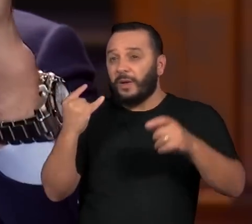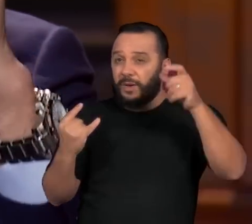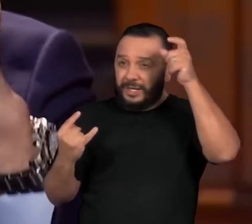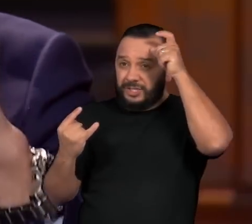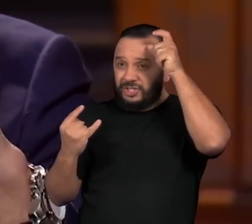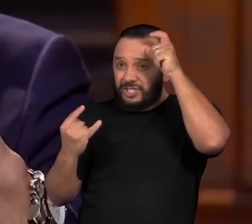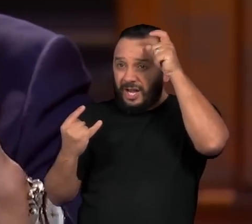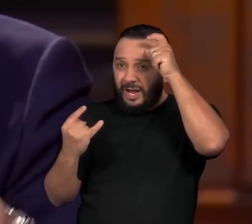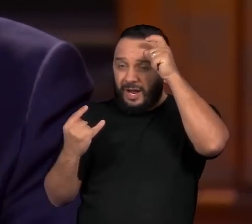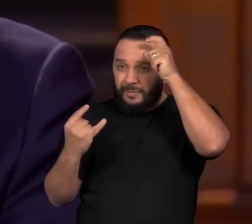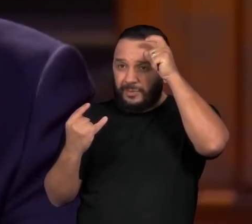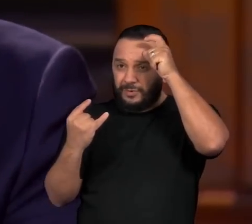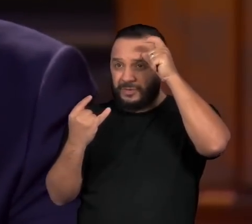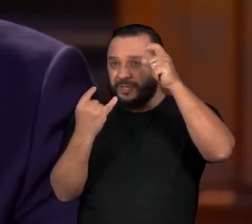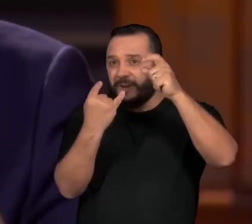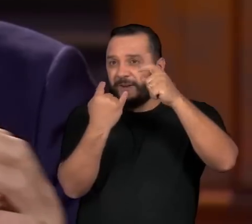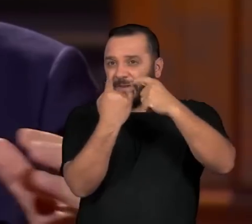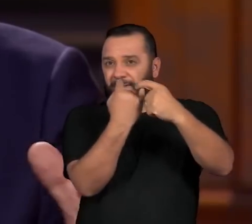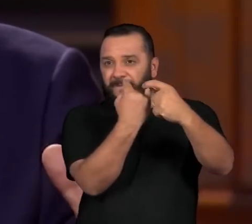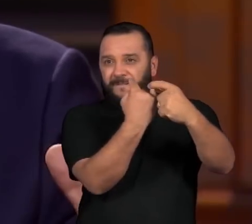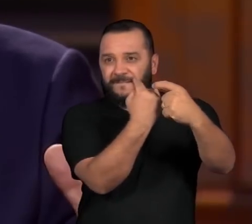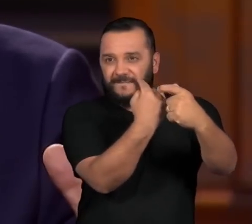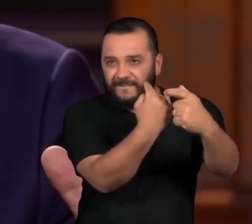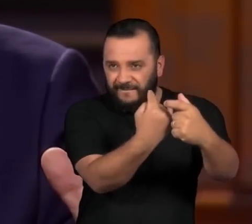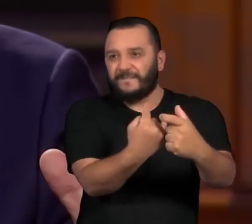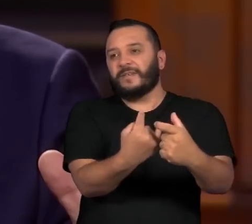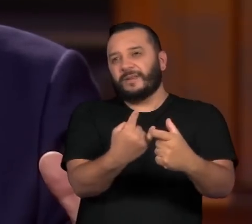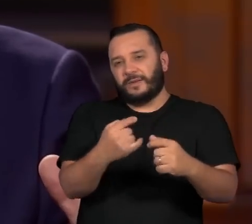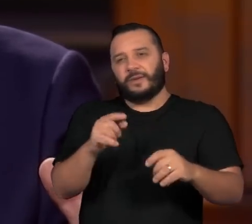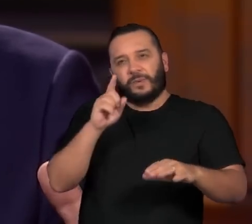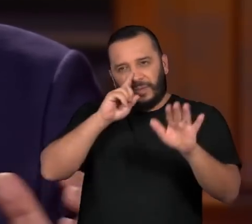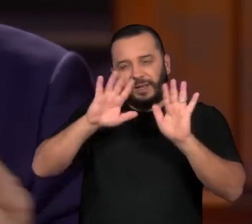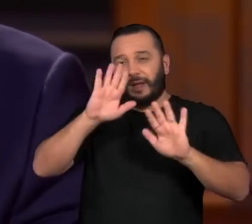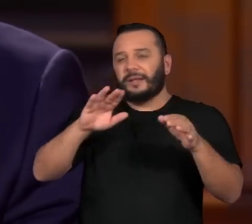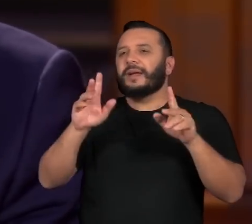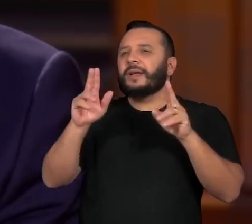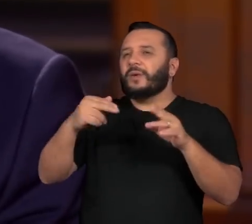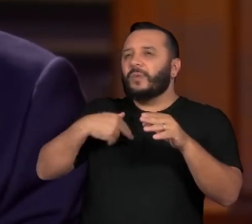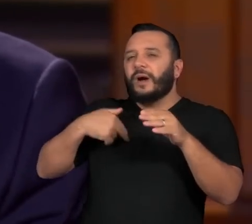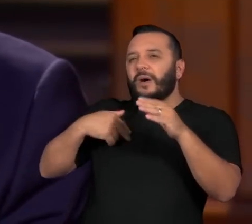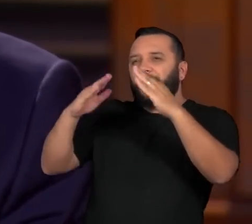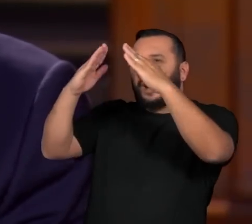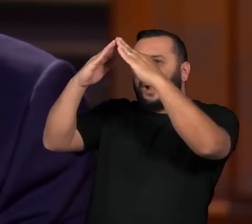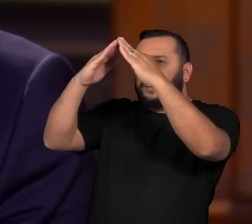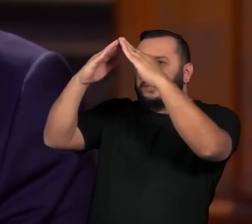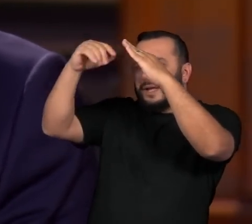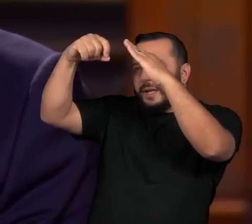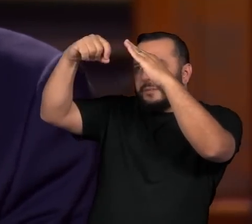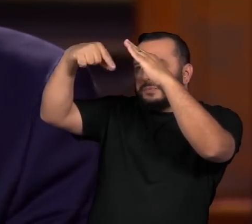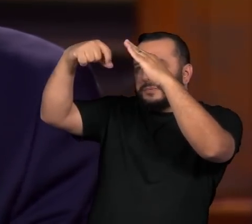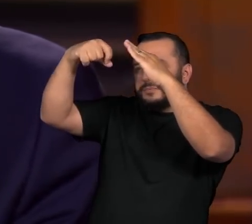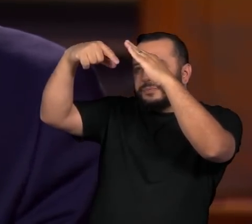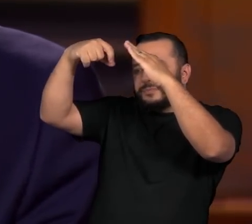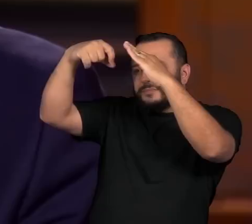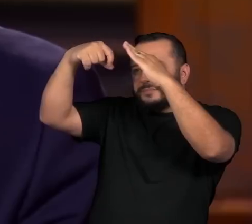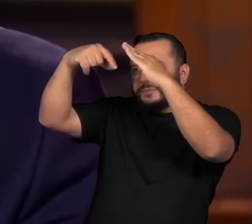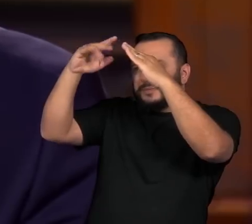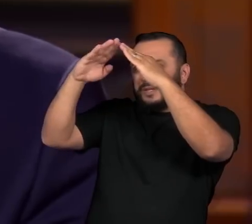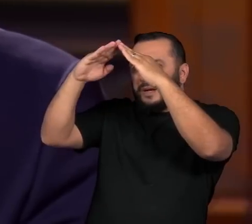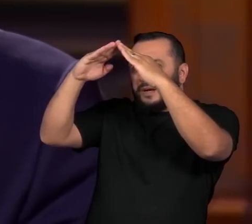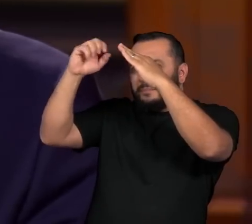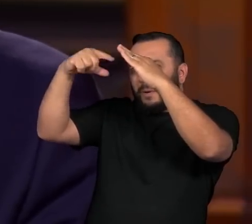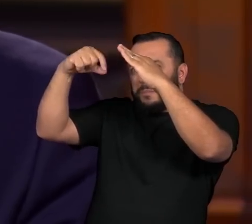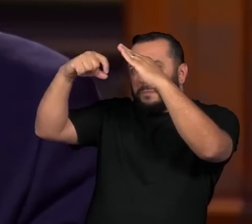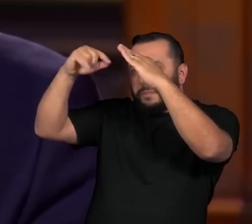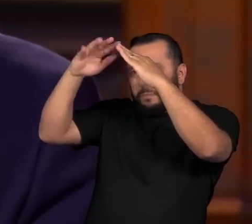uma goteira entrar numa casa e danificar a estrutura, uma brecha que você deixa na sensualidade, na